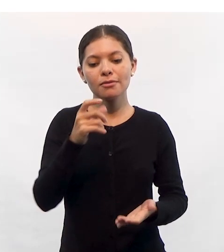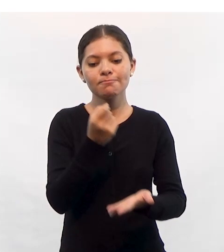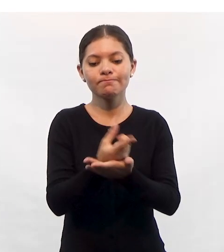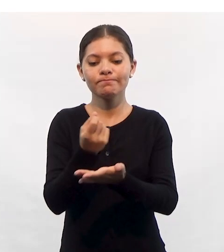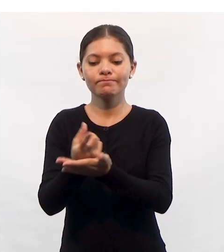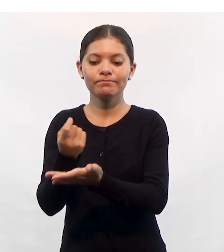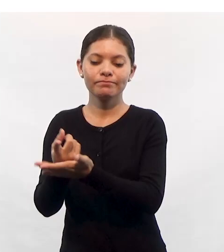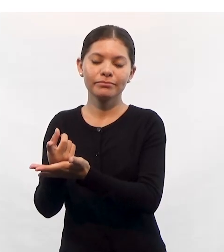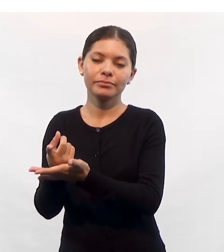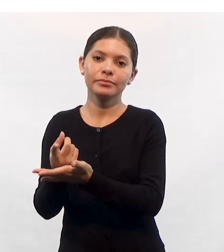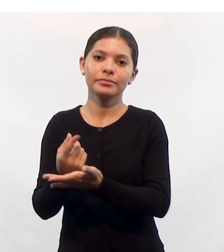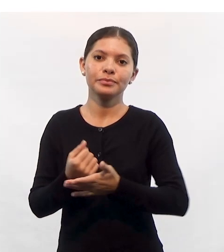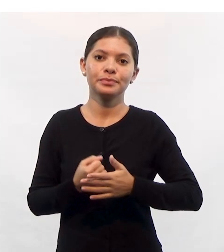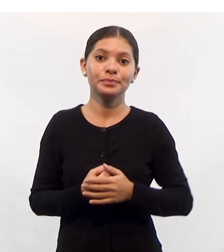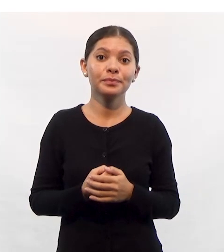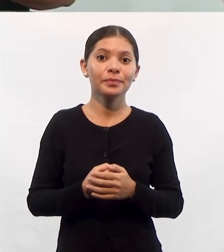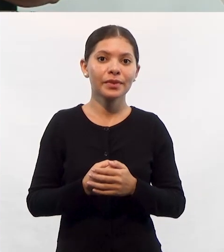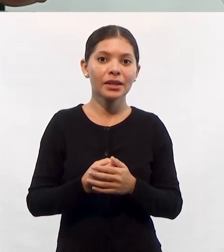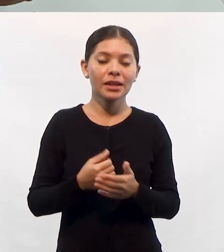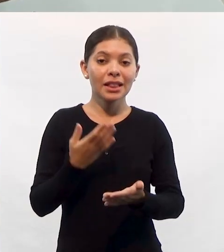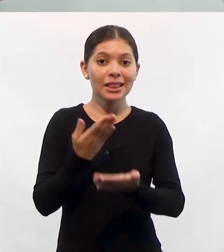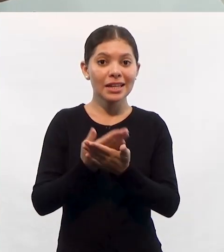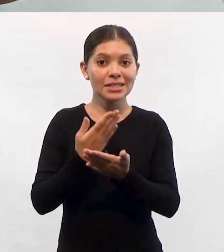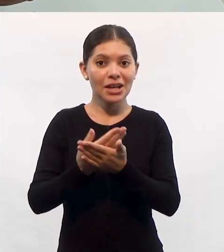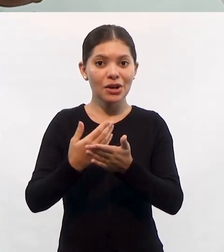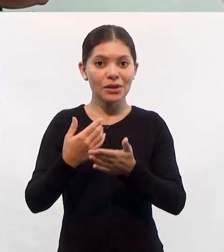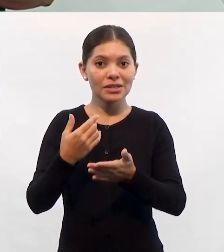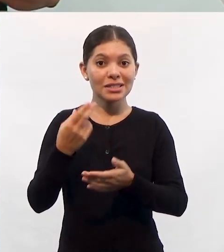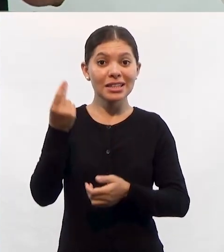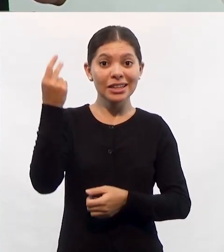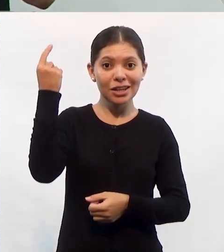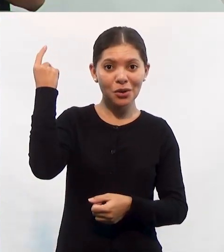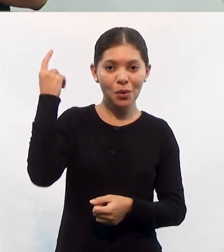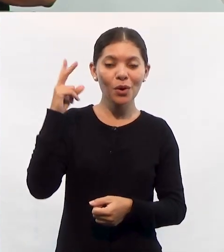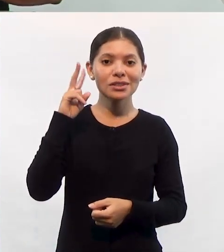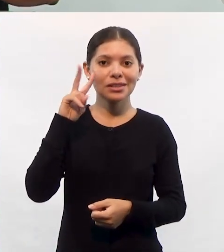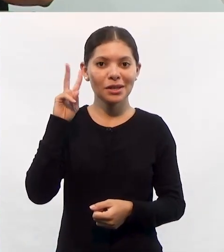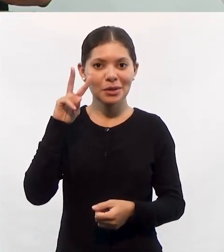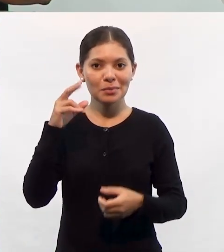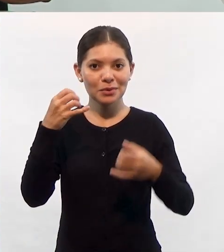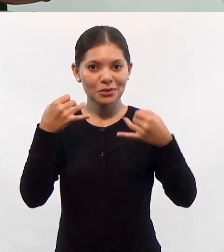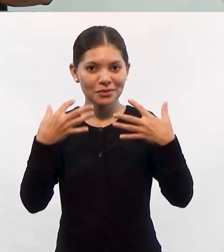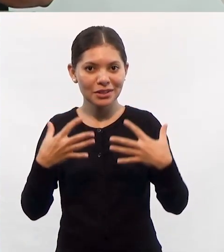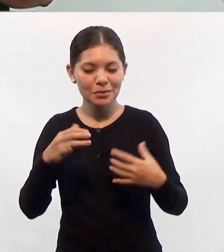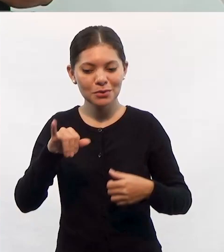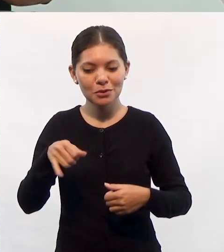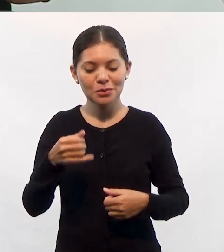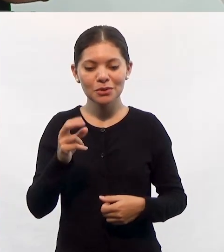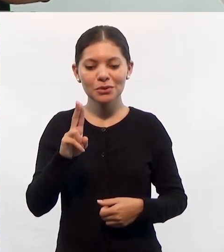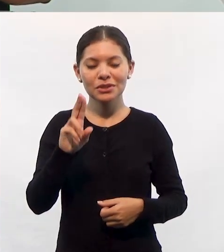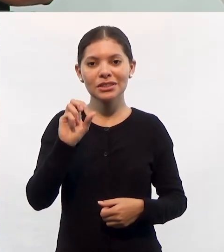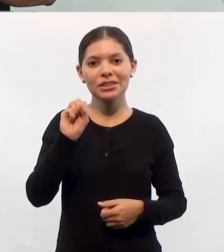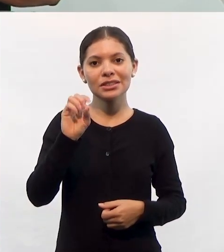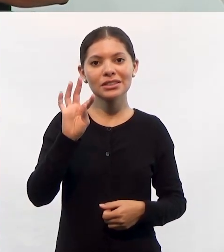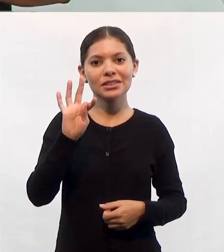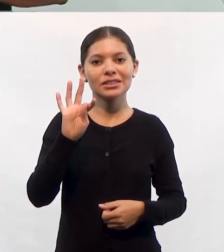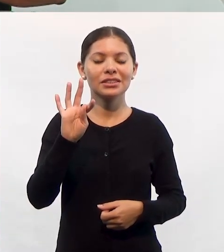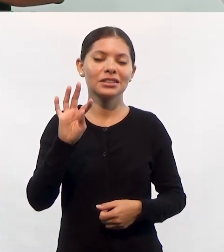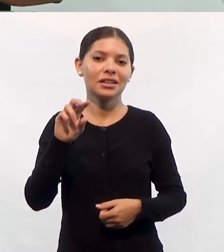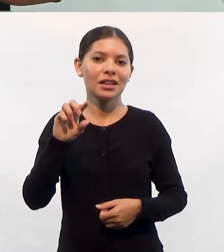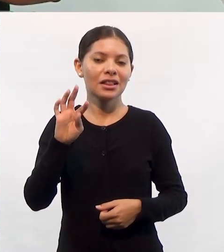vendas em aulas anterior nós falamos sobre o Justin Tim ou seja